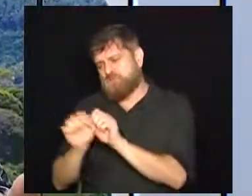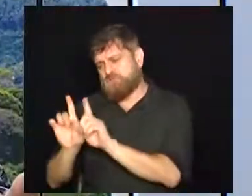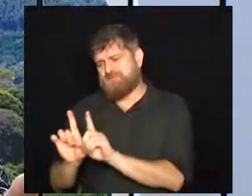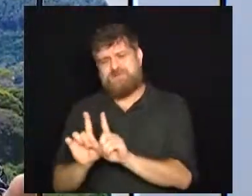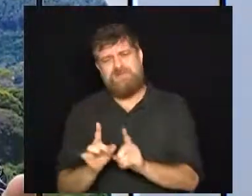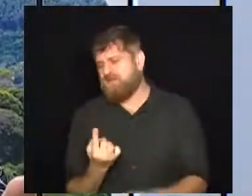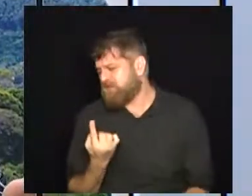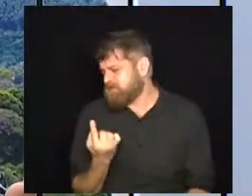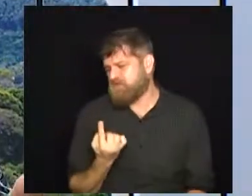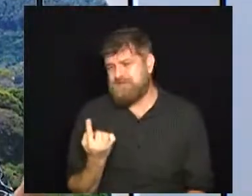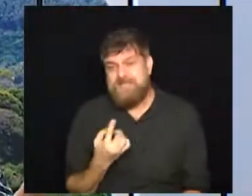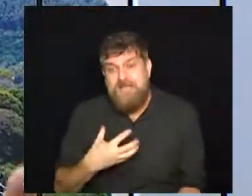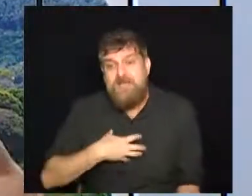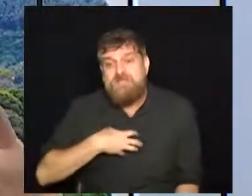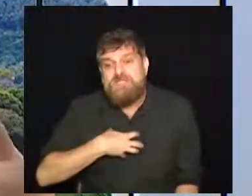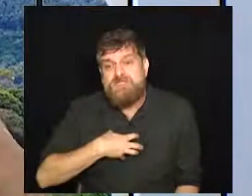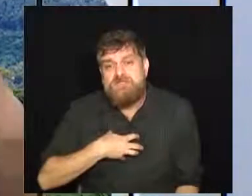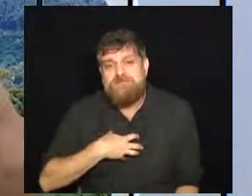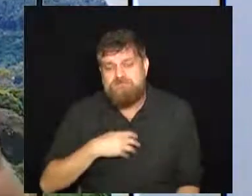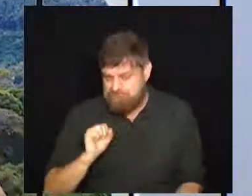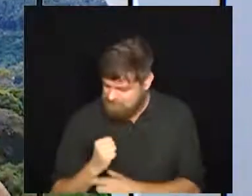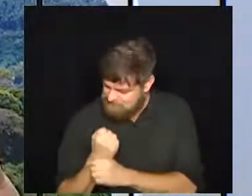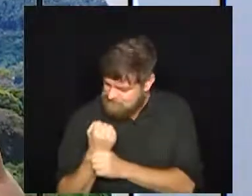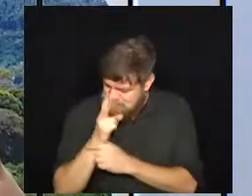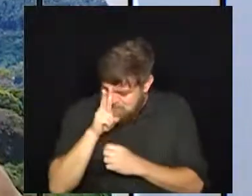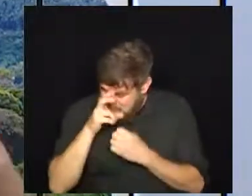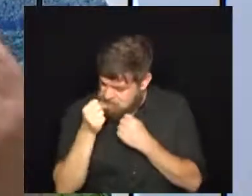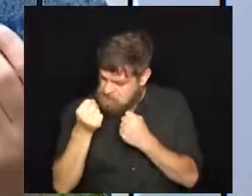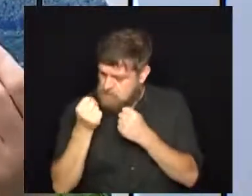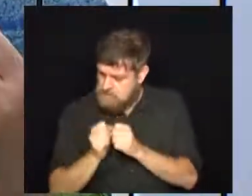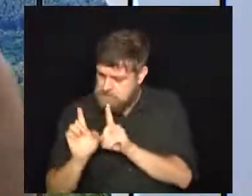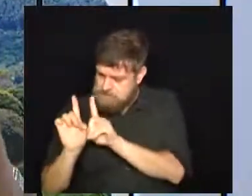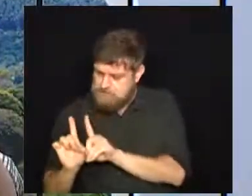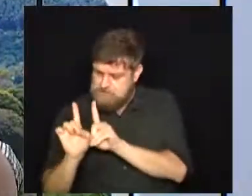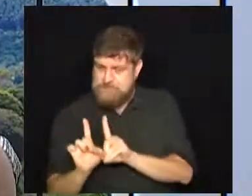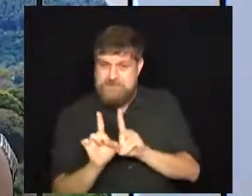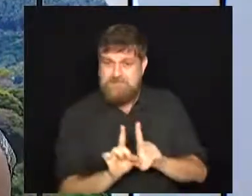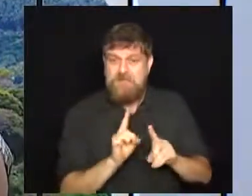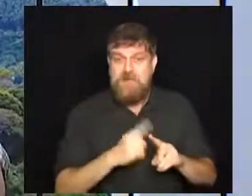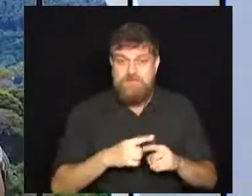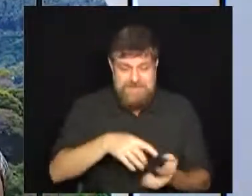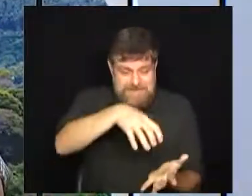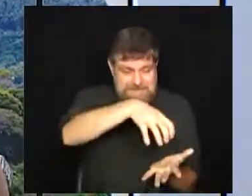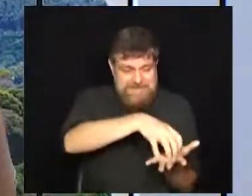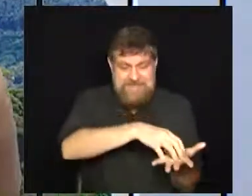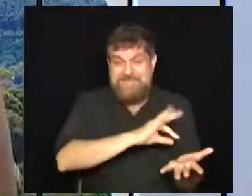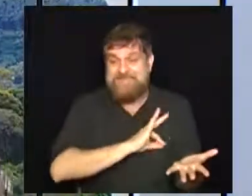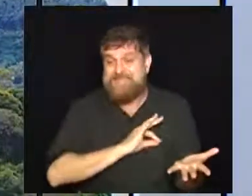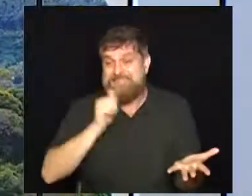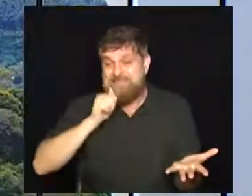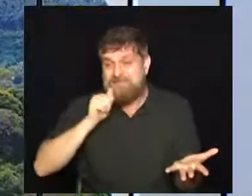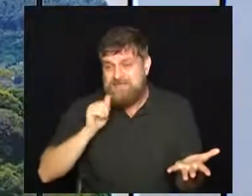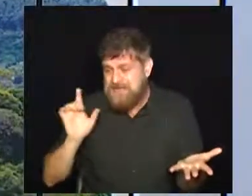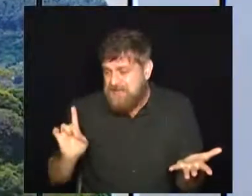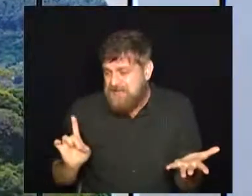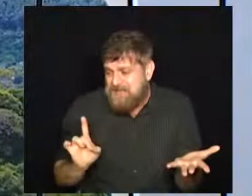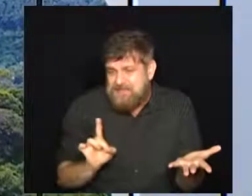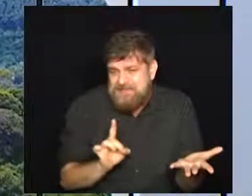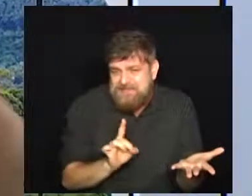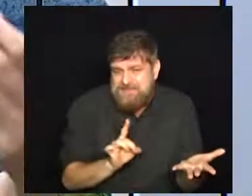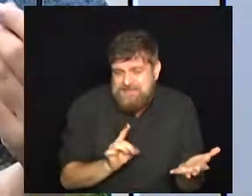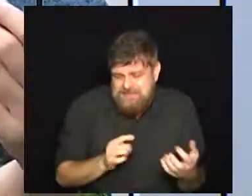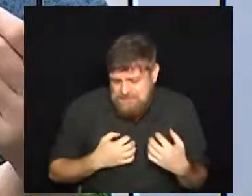uma forma dela até se sentir mais fortalecida. Porque a mulher que chega na DDM, ela chega muito